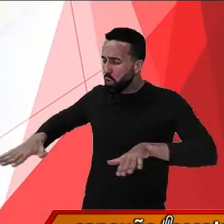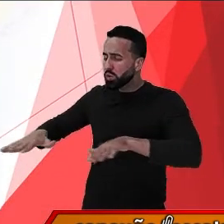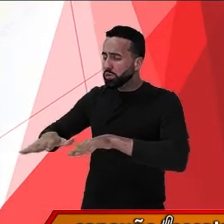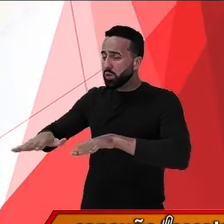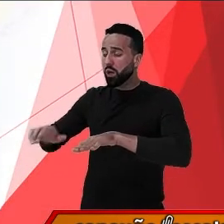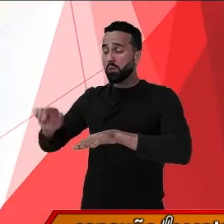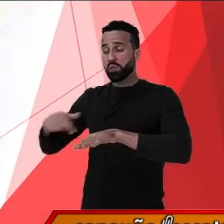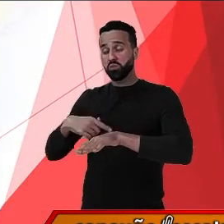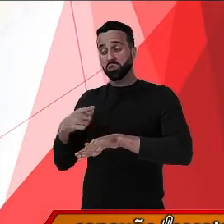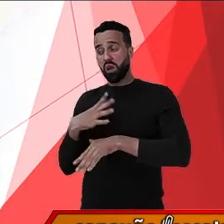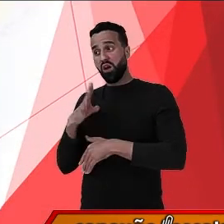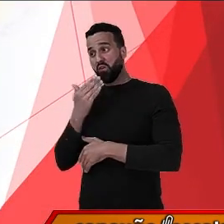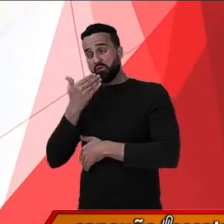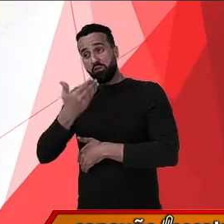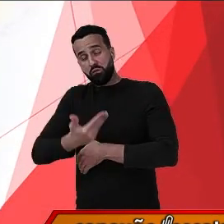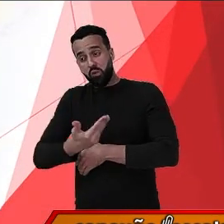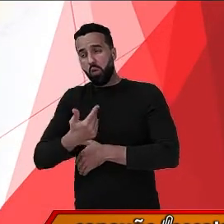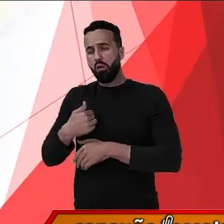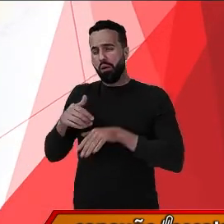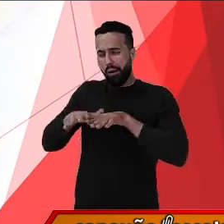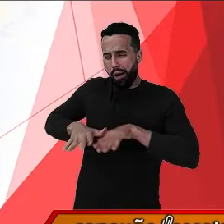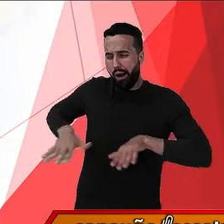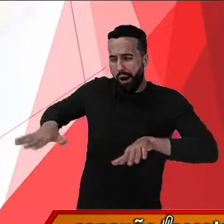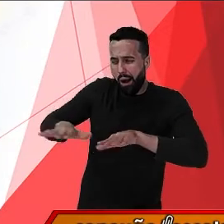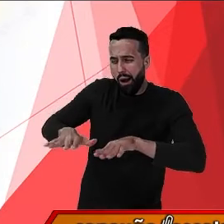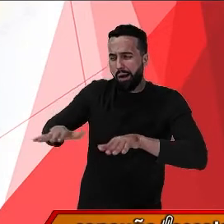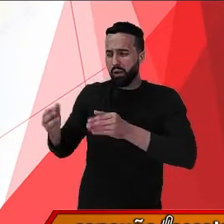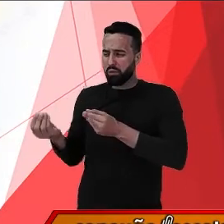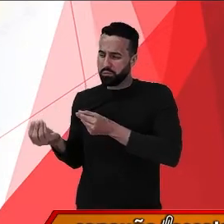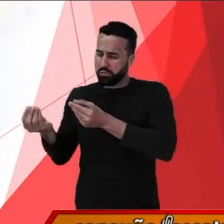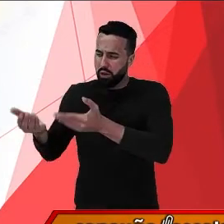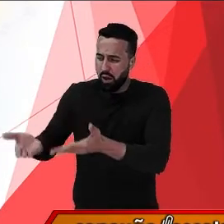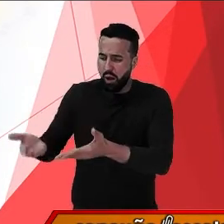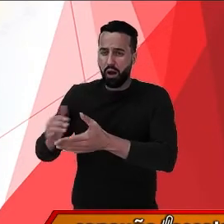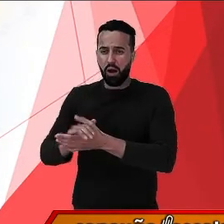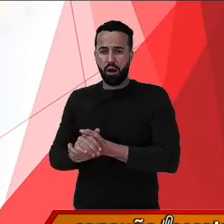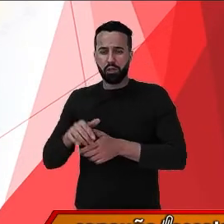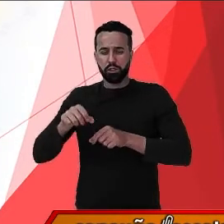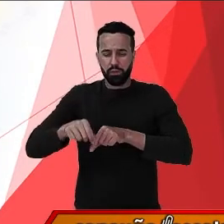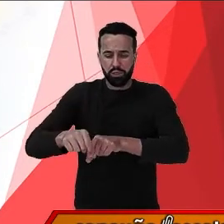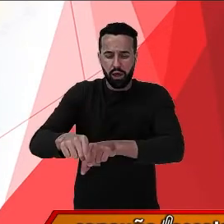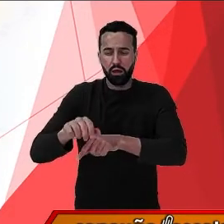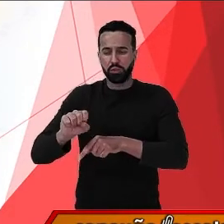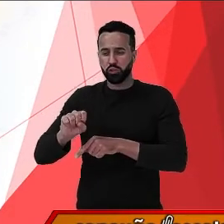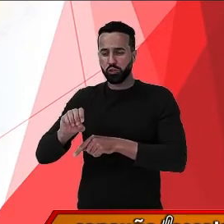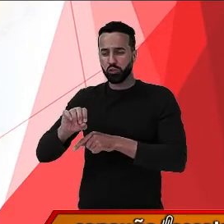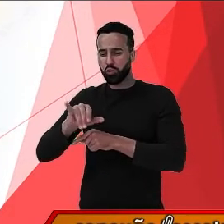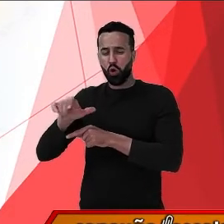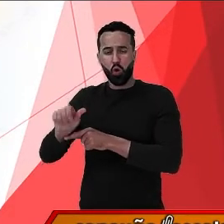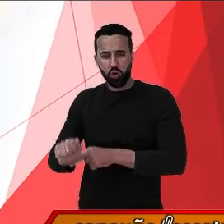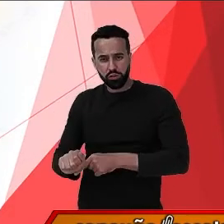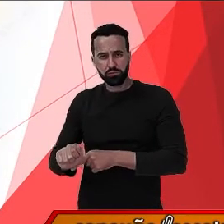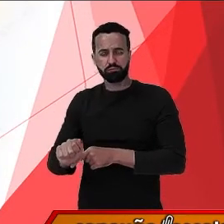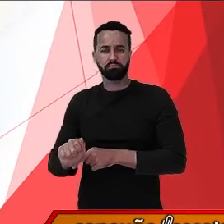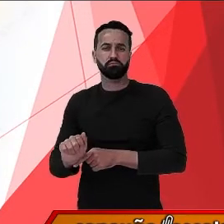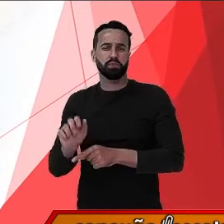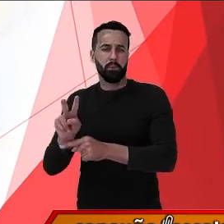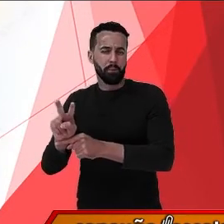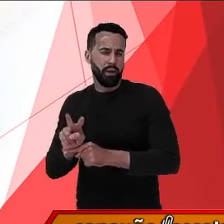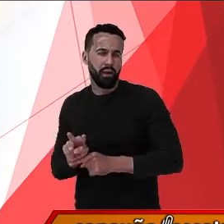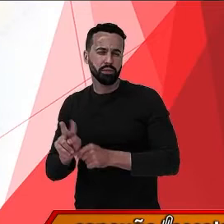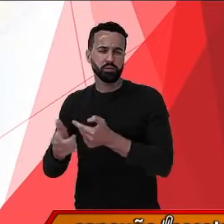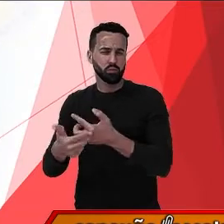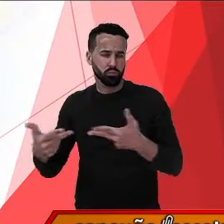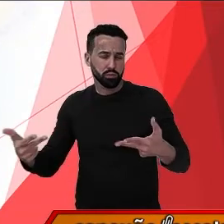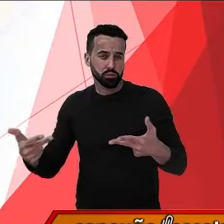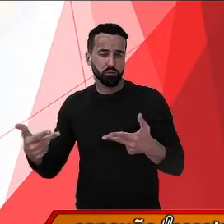alguns favores. Eu sei que você tem uma área massa, dá para plantar uma soja aí, vou plantar uma soja lá, tá? Você me empresta aquele espaço. Mais ou menos